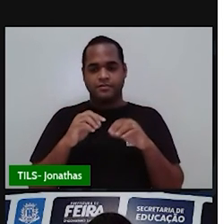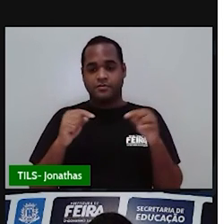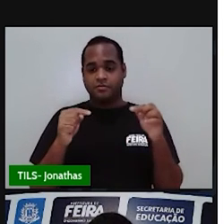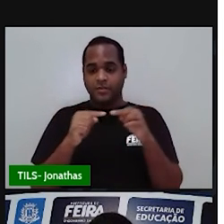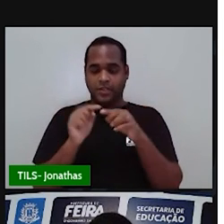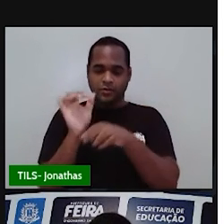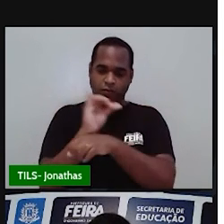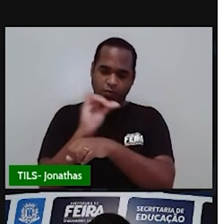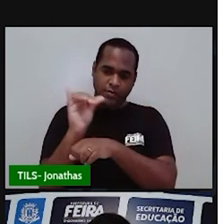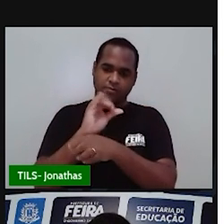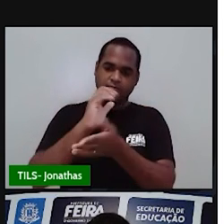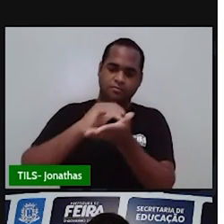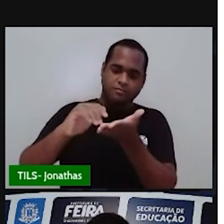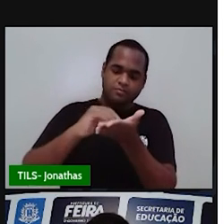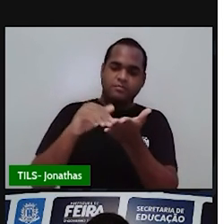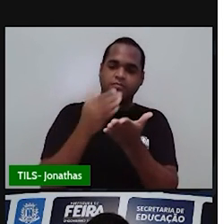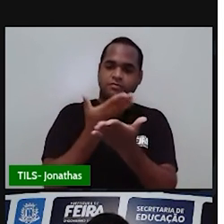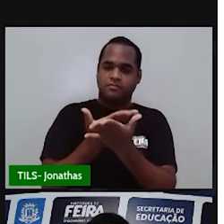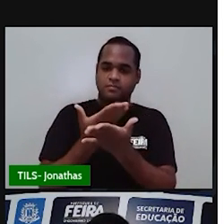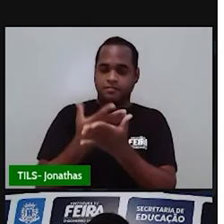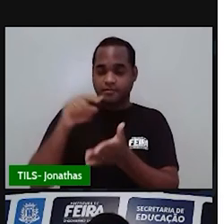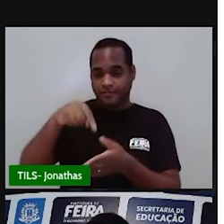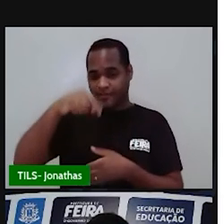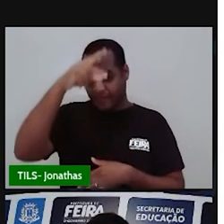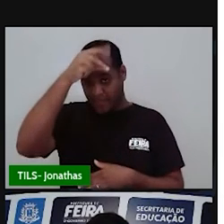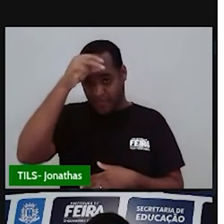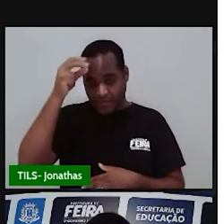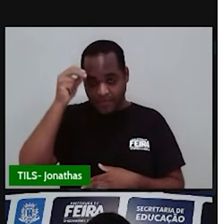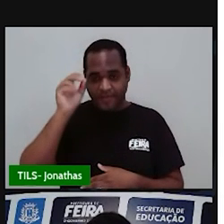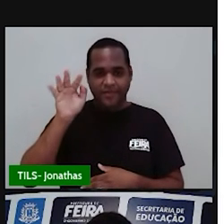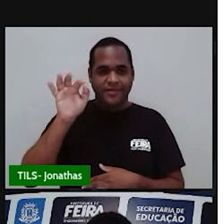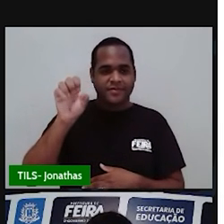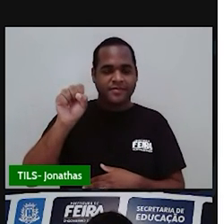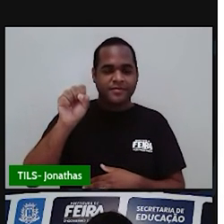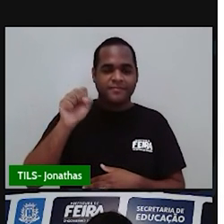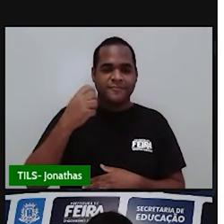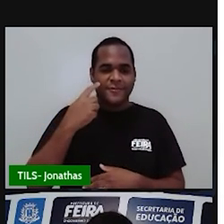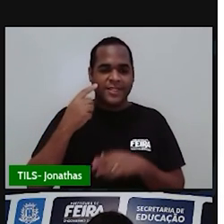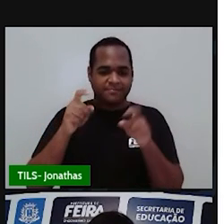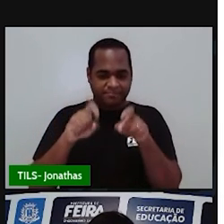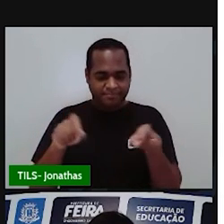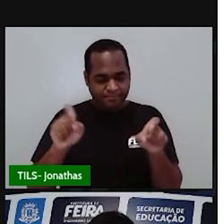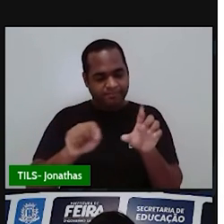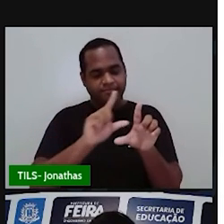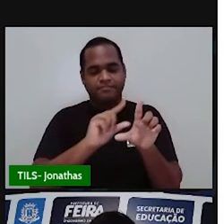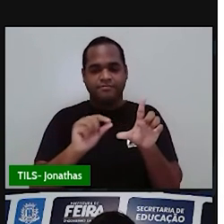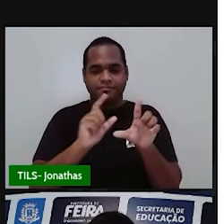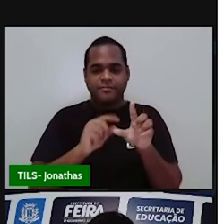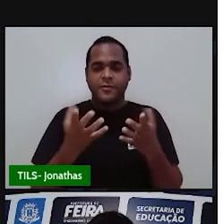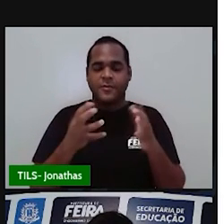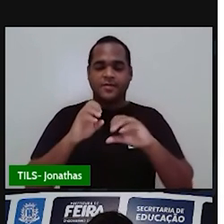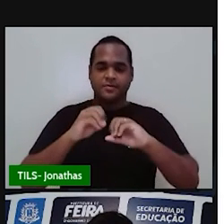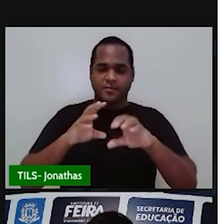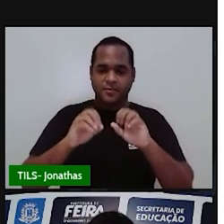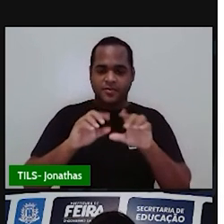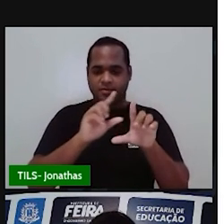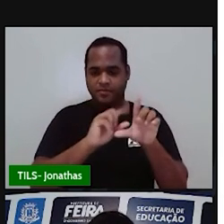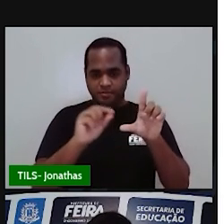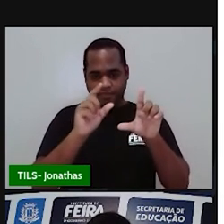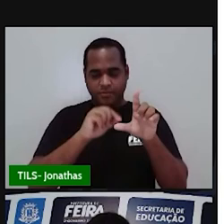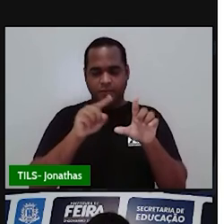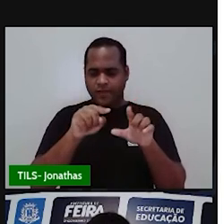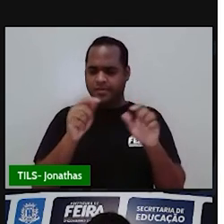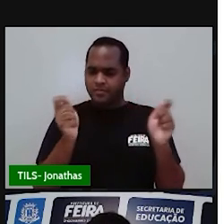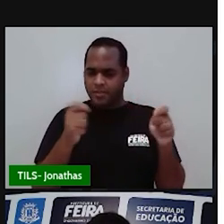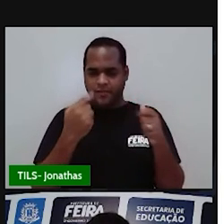YouTube da Secretaria de Educação Municipal de Feira de Santana. Acesse essa aula lá, vai na descrição, se você